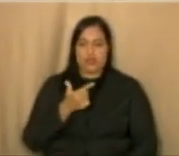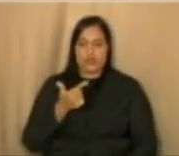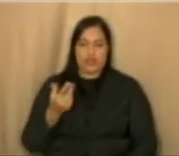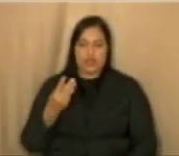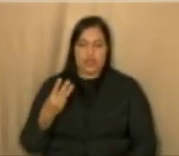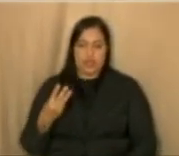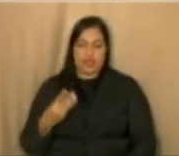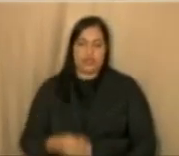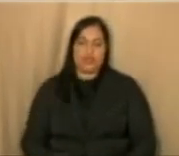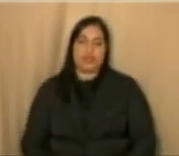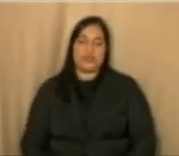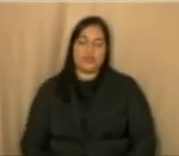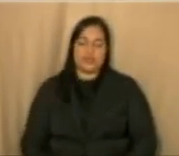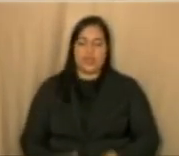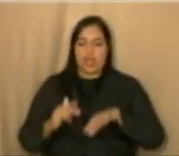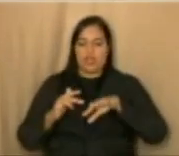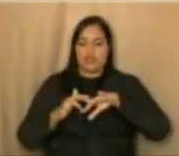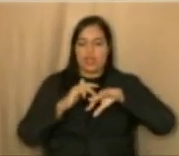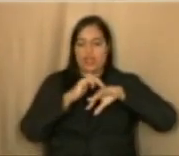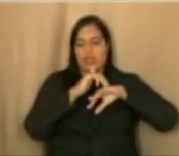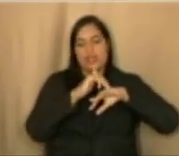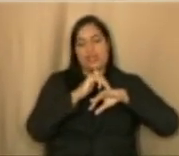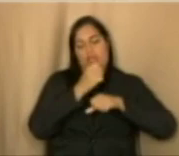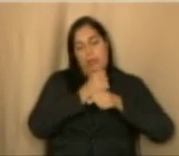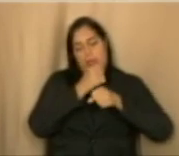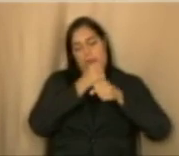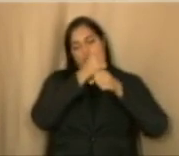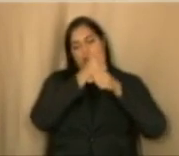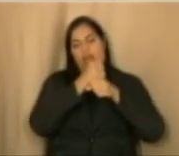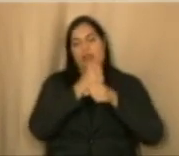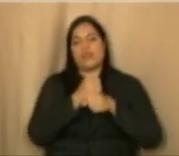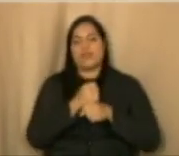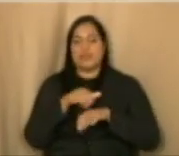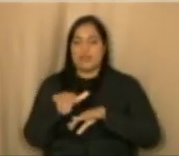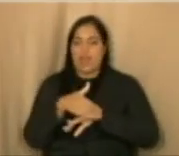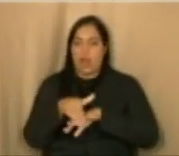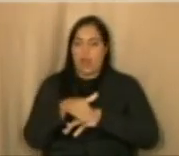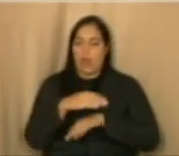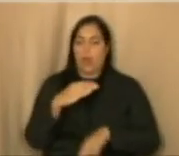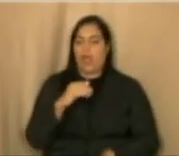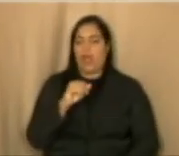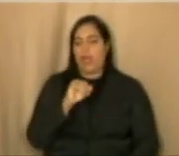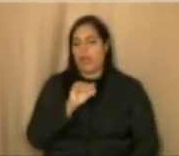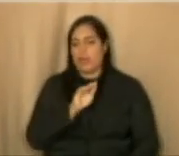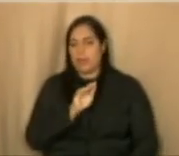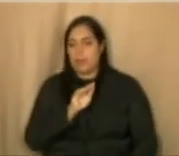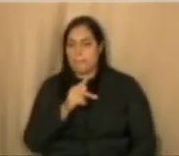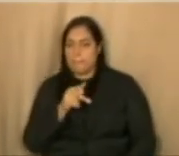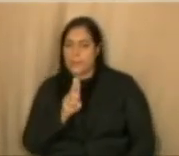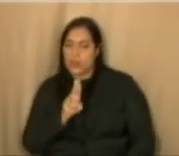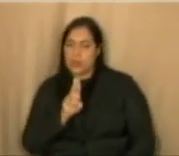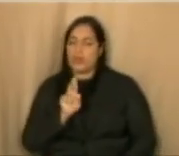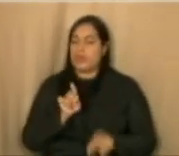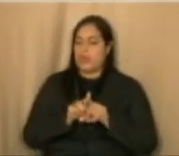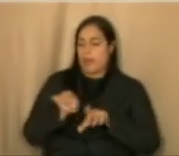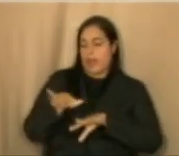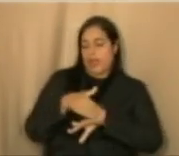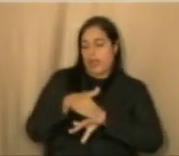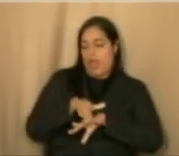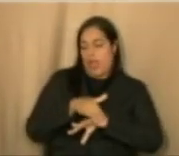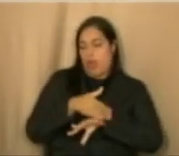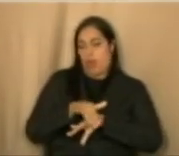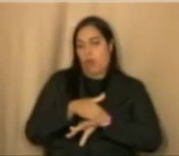recuperação da escadaria na Rua Itaipu na Guabiraba como também no Córrego da loira e também a rua